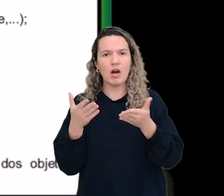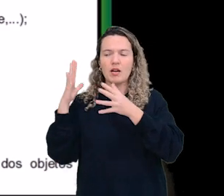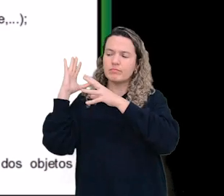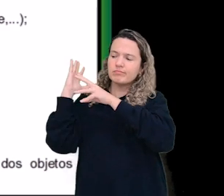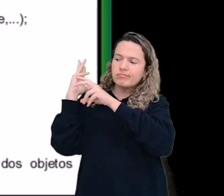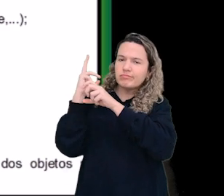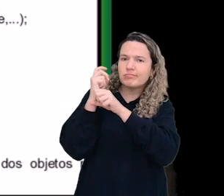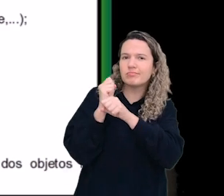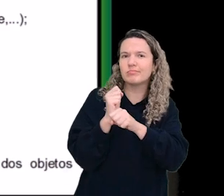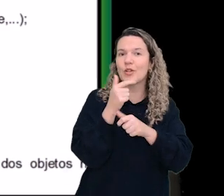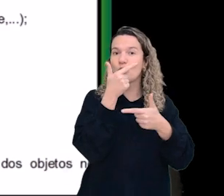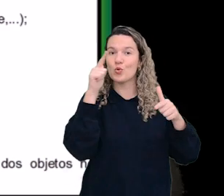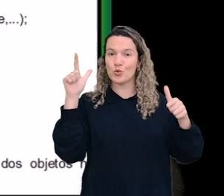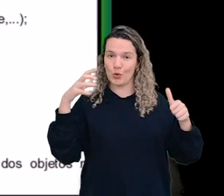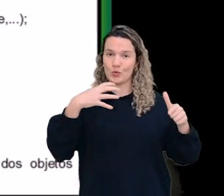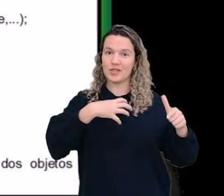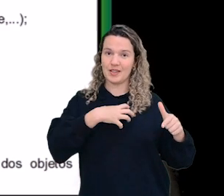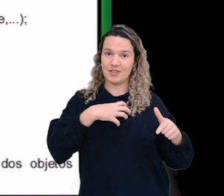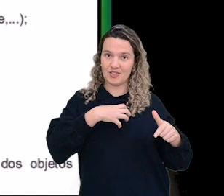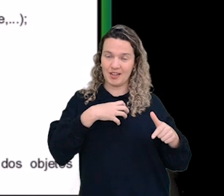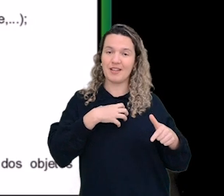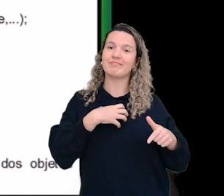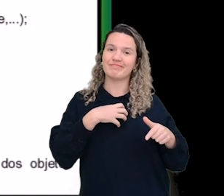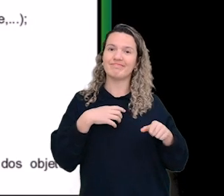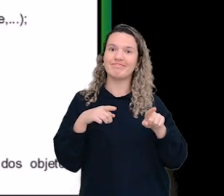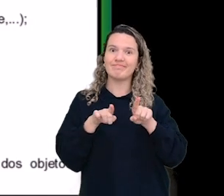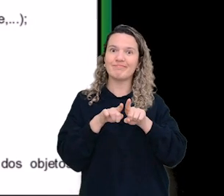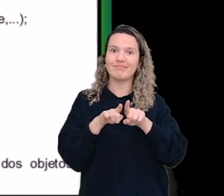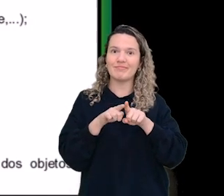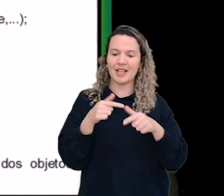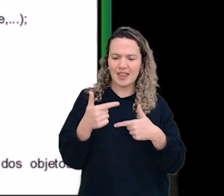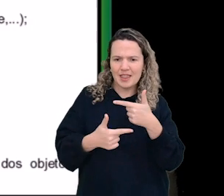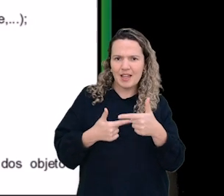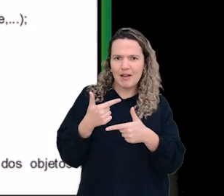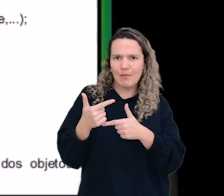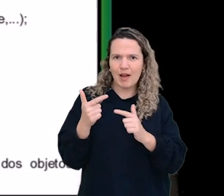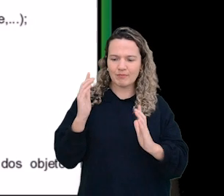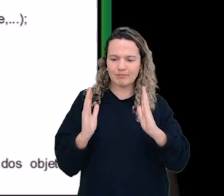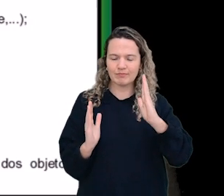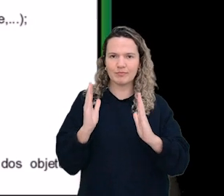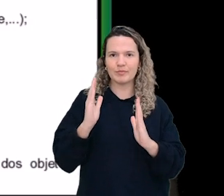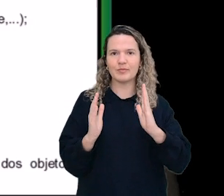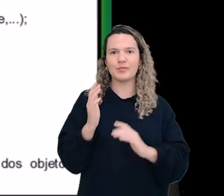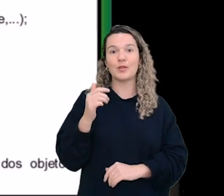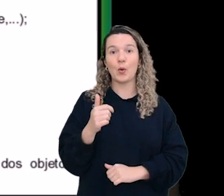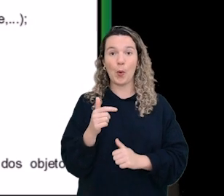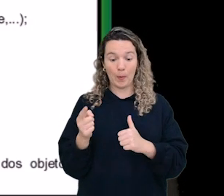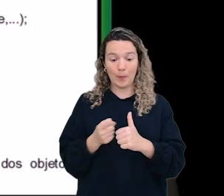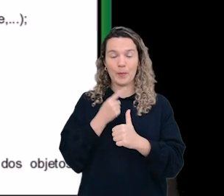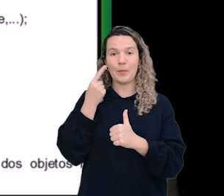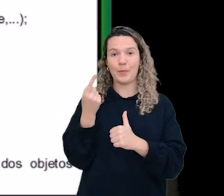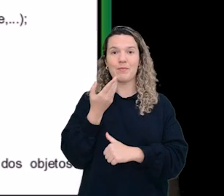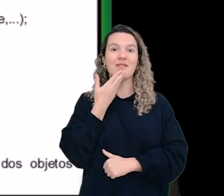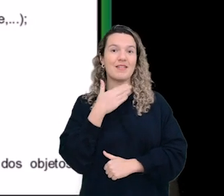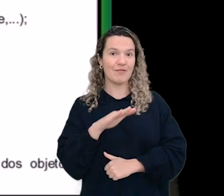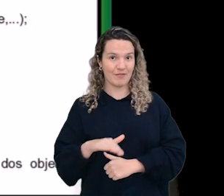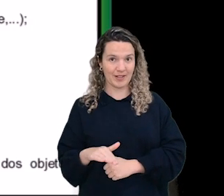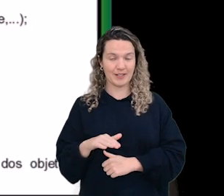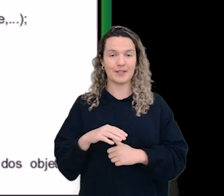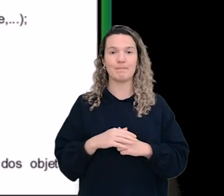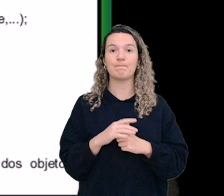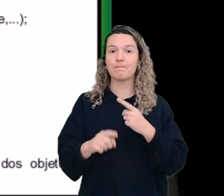nos demais sentidos que são bastante trabalhados na fase da primeira infância. A auditiva, que